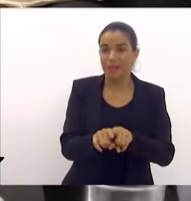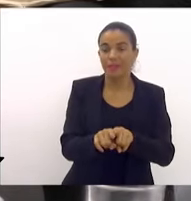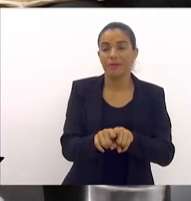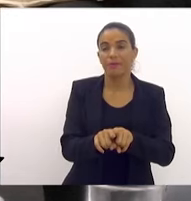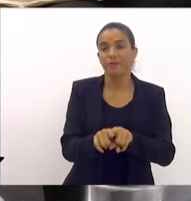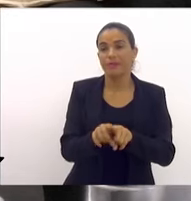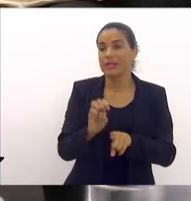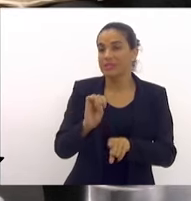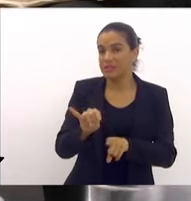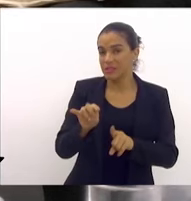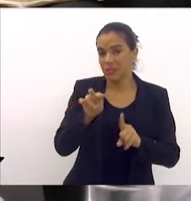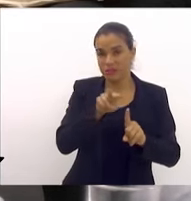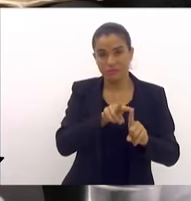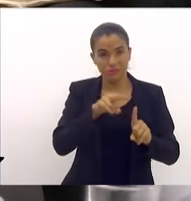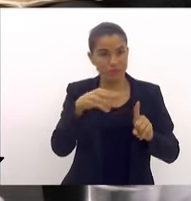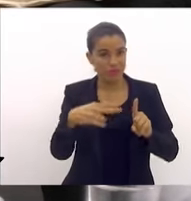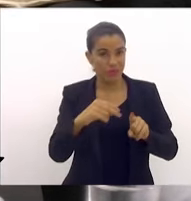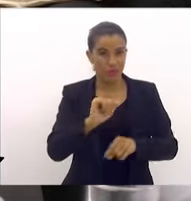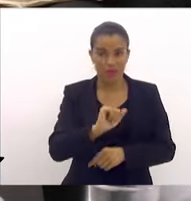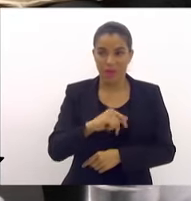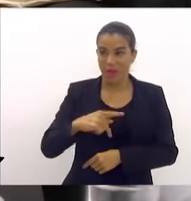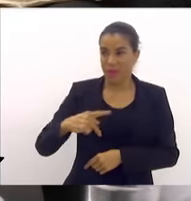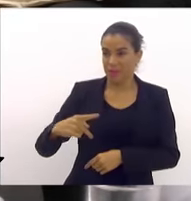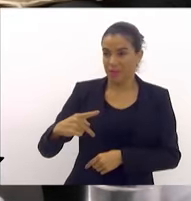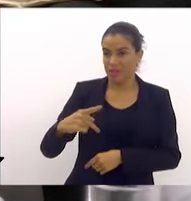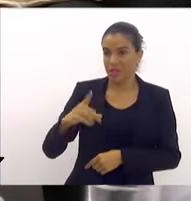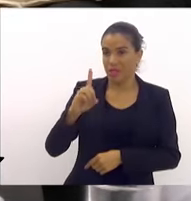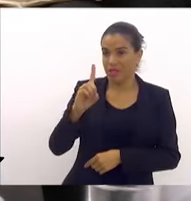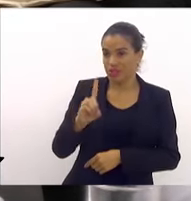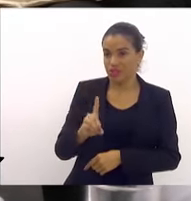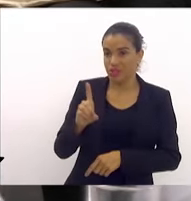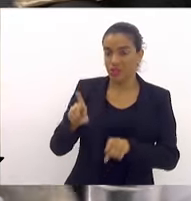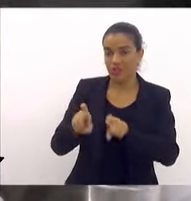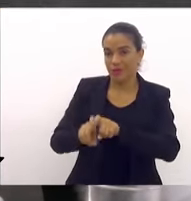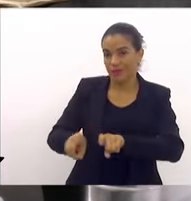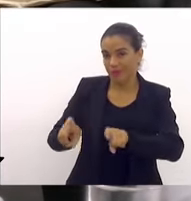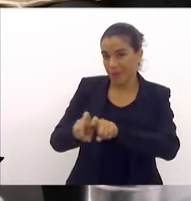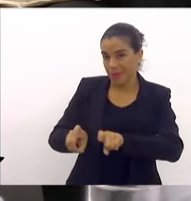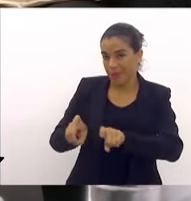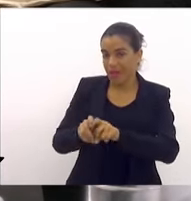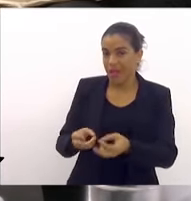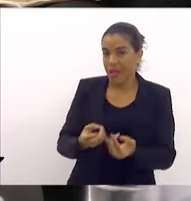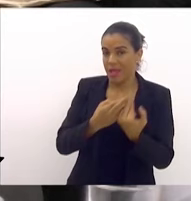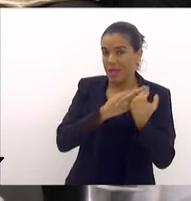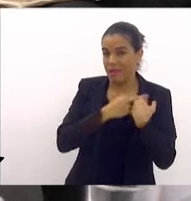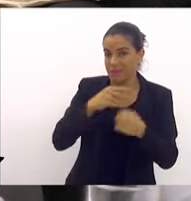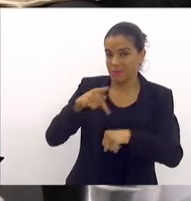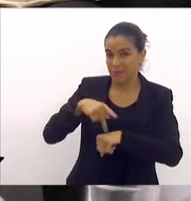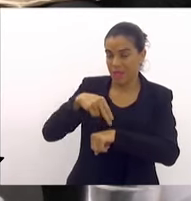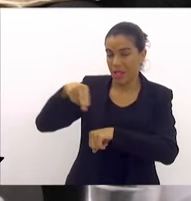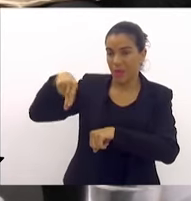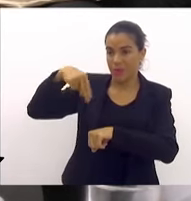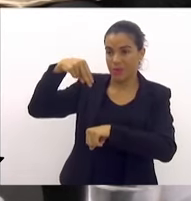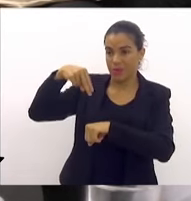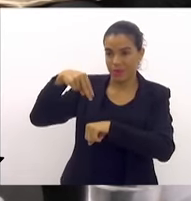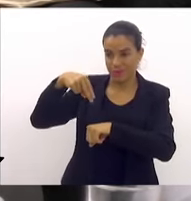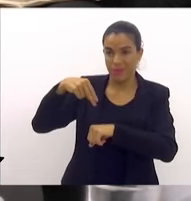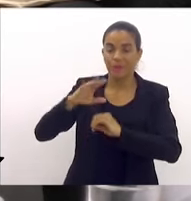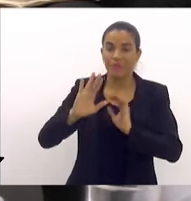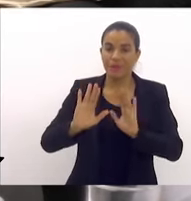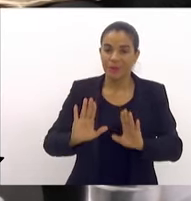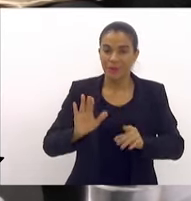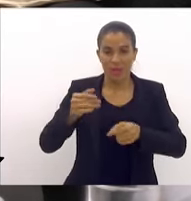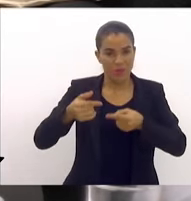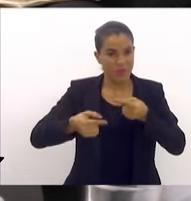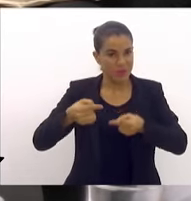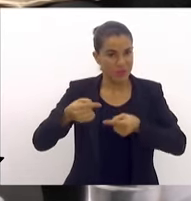também, se formos pelo lado do aplicativo, é uma questão de direito de informática, que também é competência da União. Sem falar aqui, e o que não é uma discussão